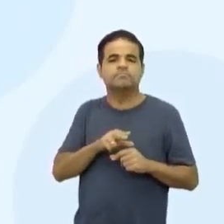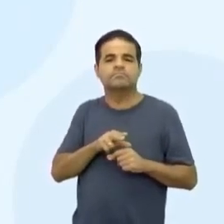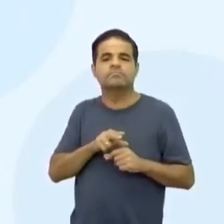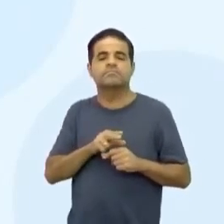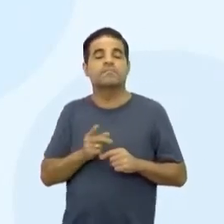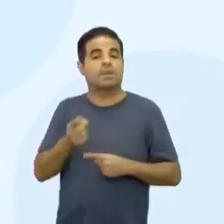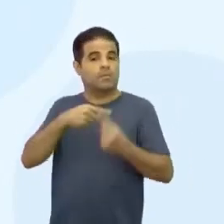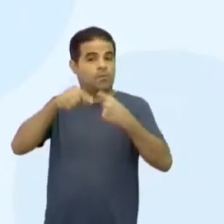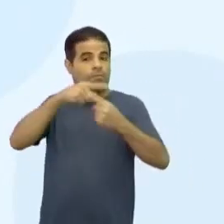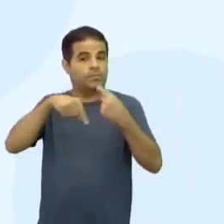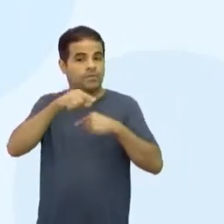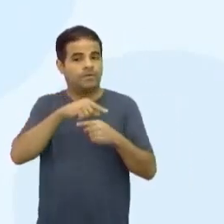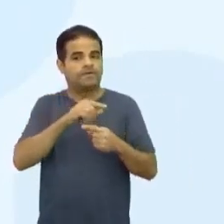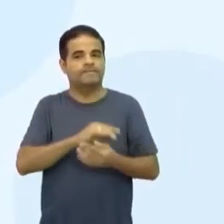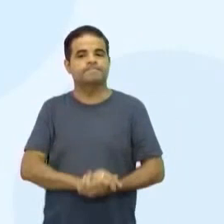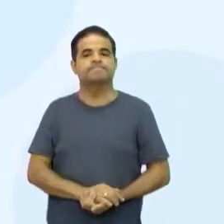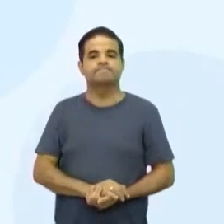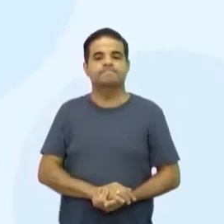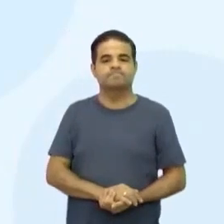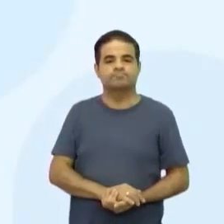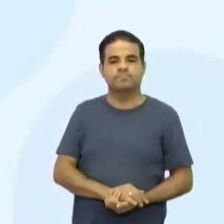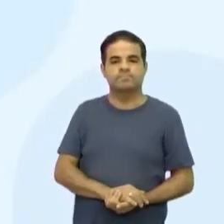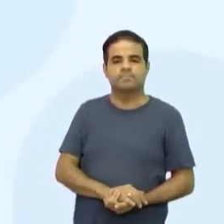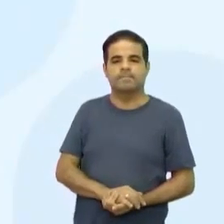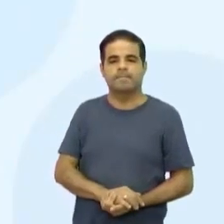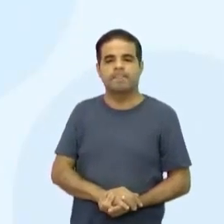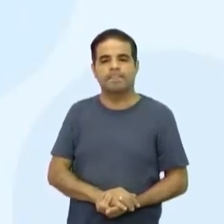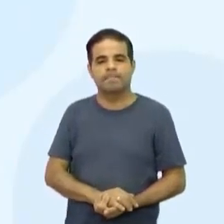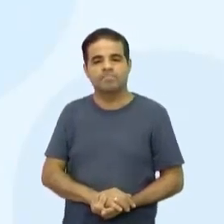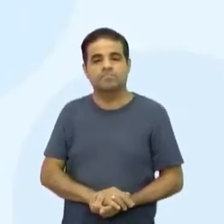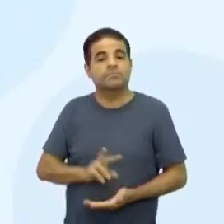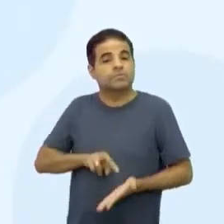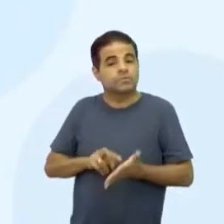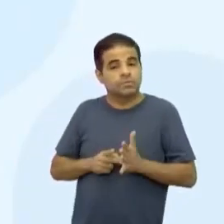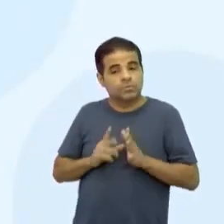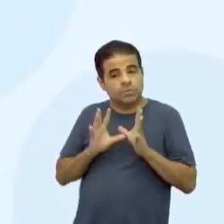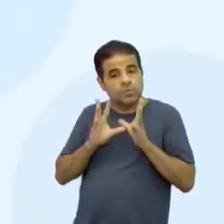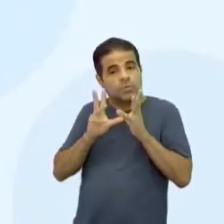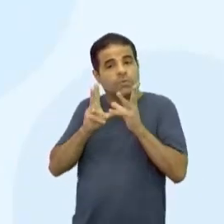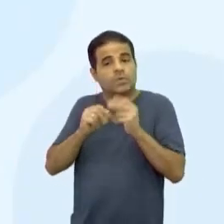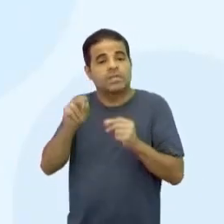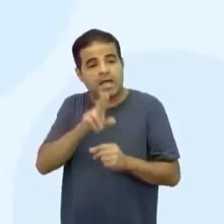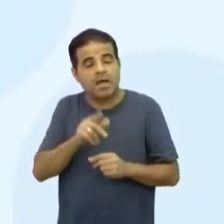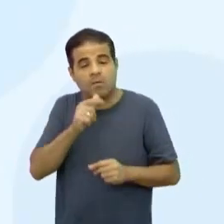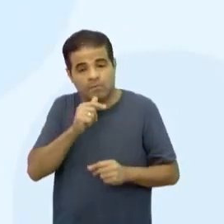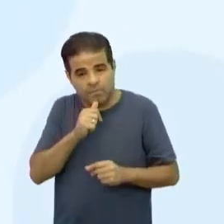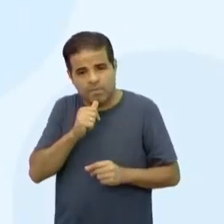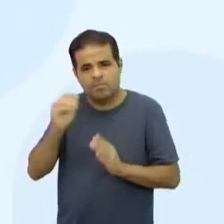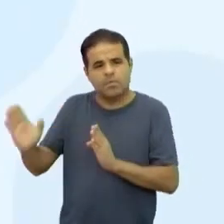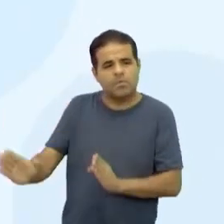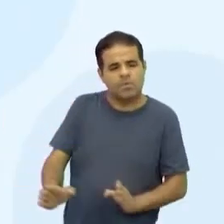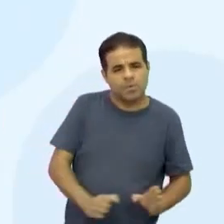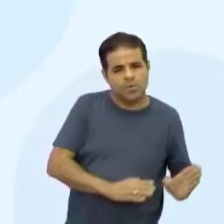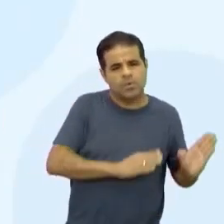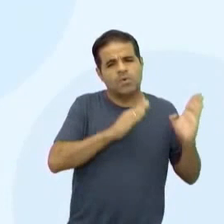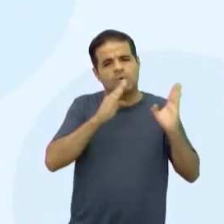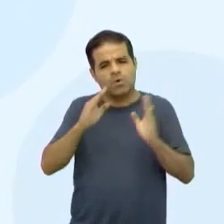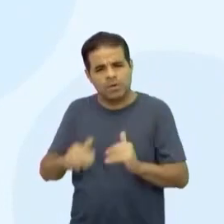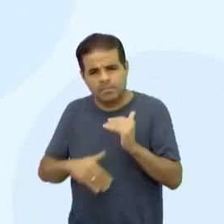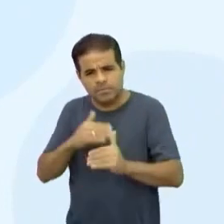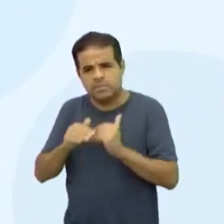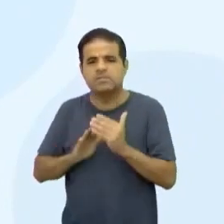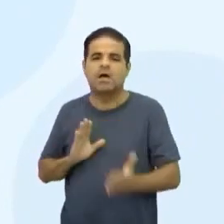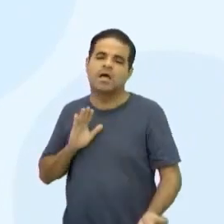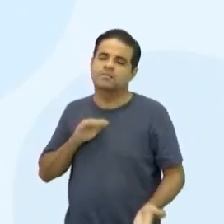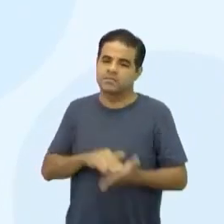Espera aí que eu vou voltar aqui no nosso slide, né? Olha lá. Ou seja, toda a água usada durante o processo produtivo